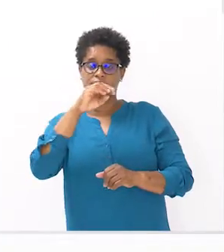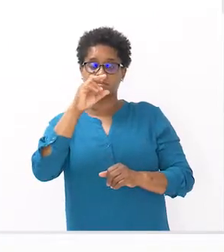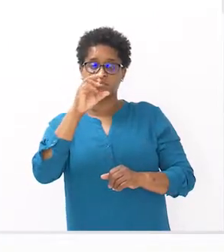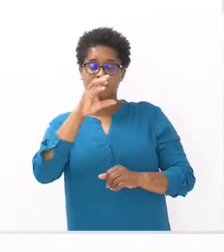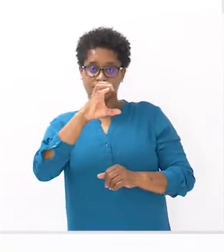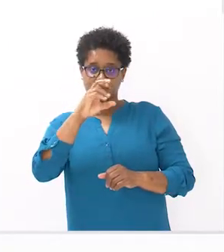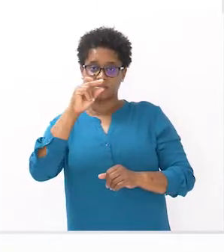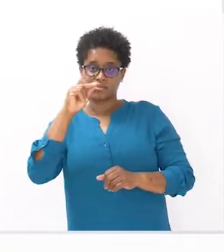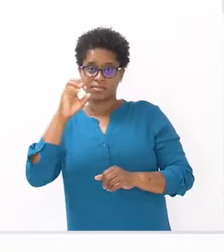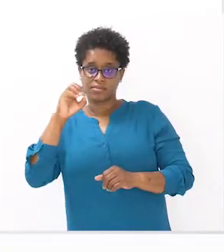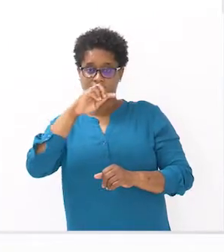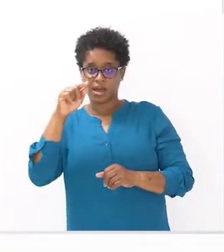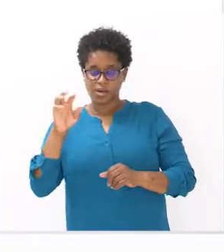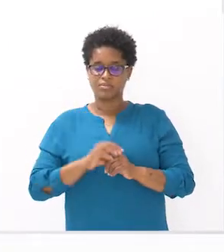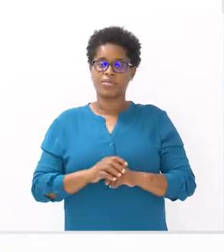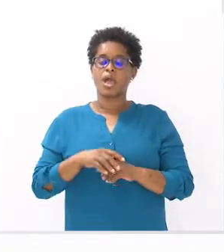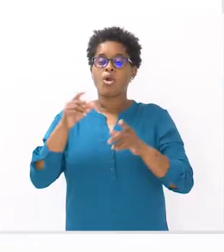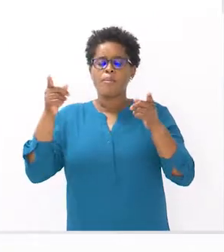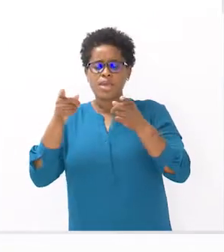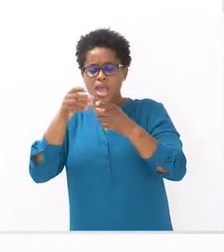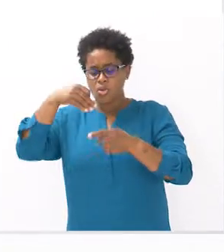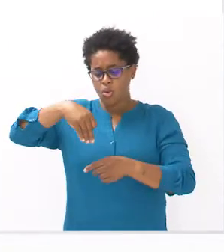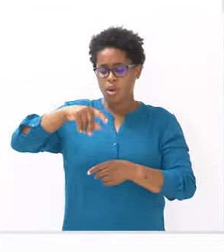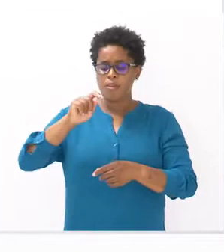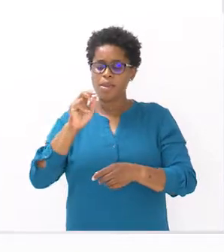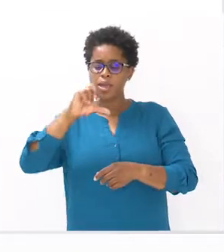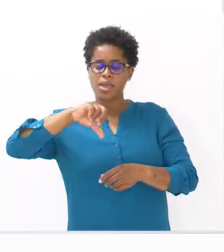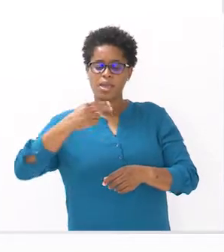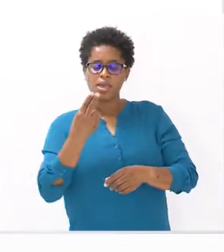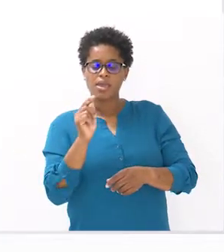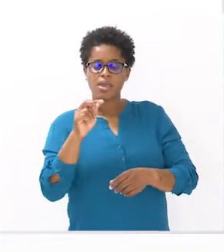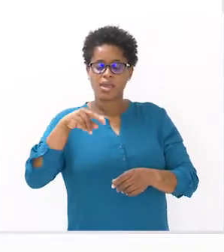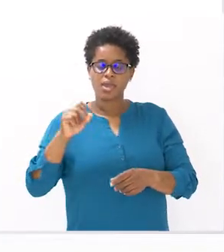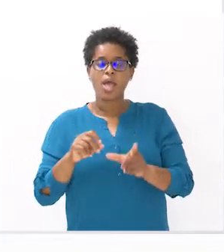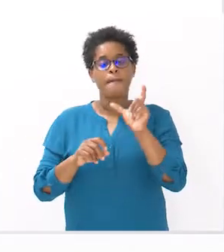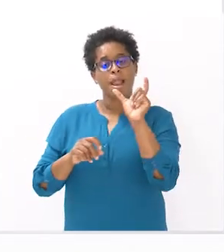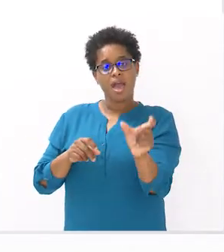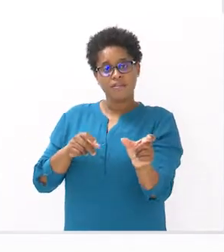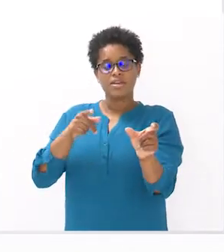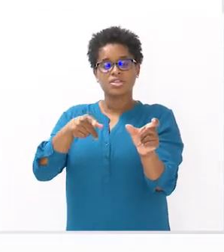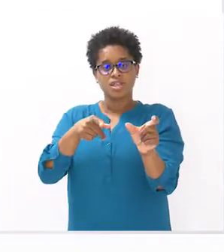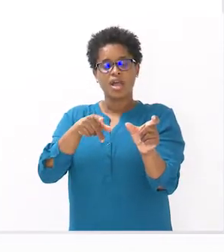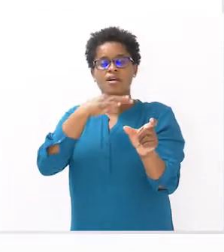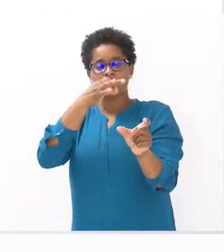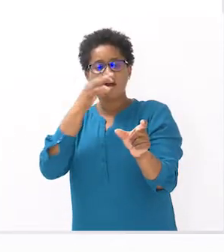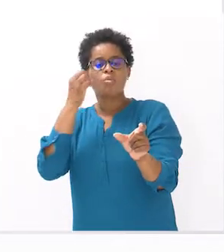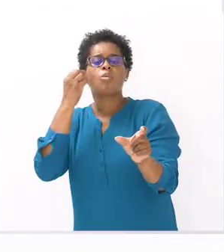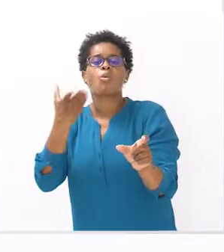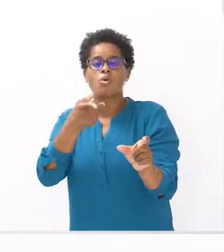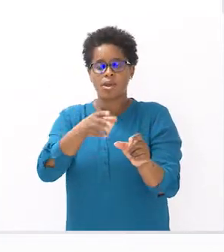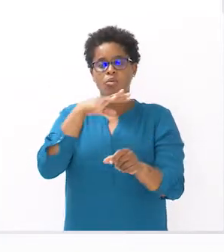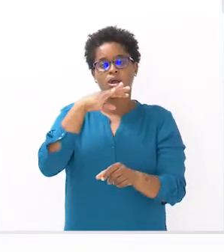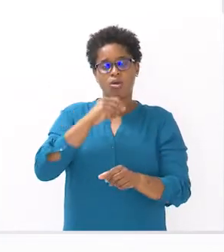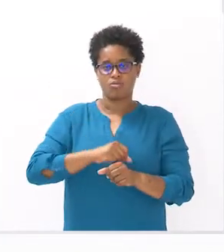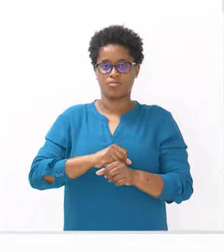Pequeno é a palavra que está a caracterizar o cão. Está a dizer como é o cão. O cão